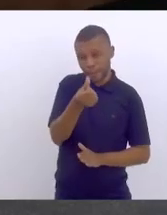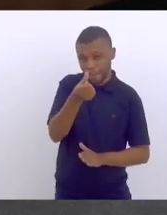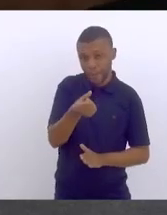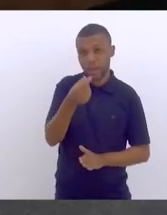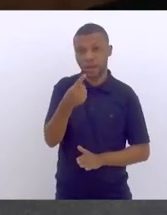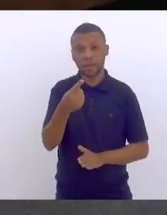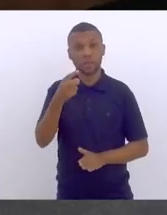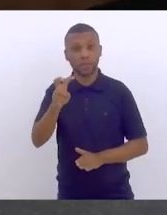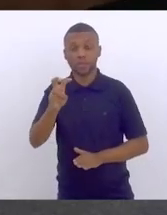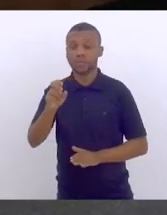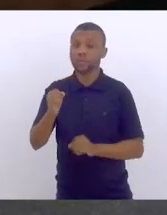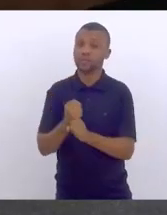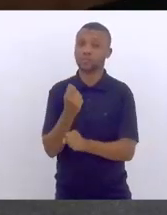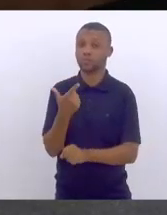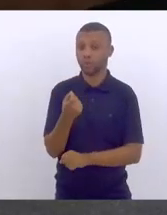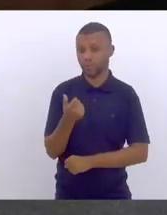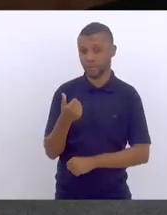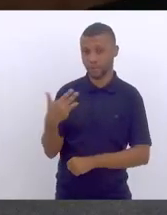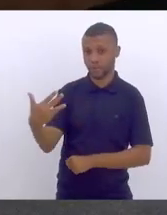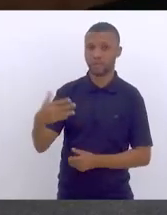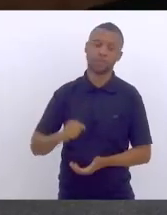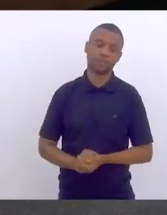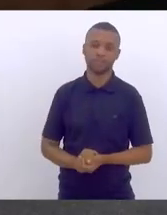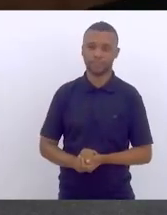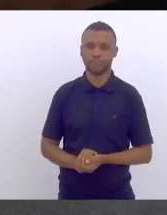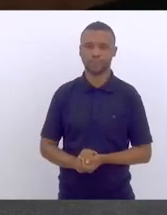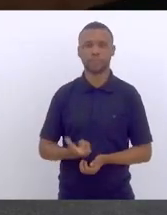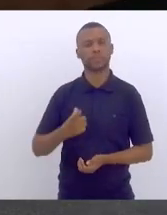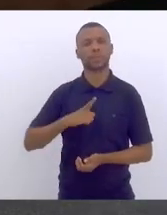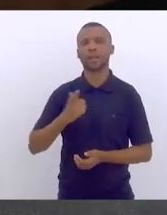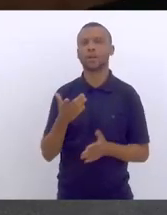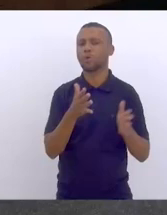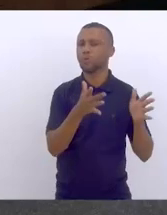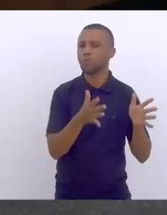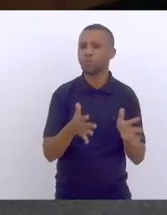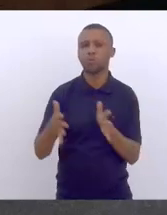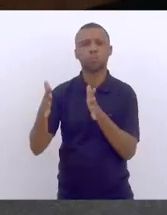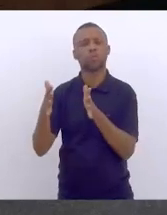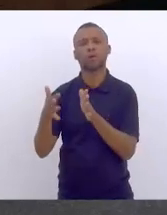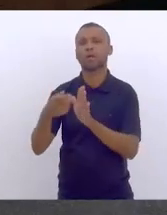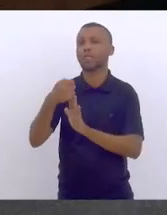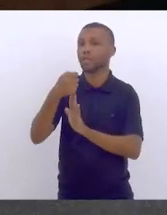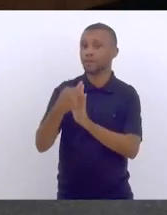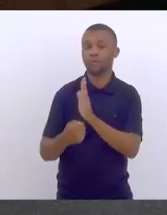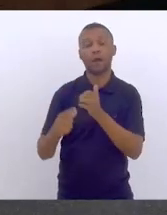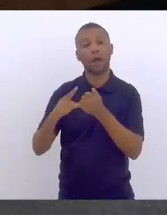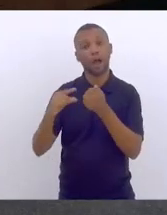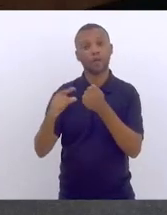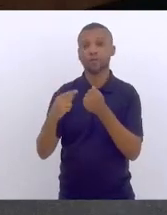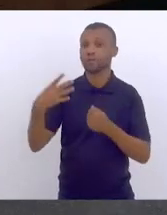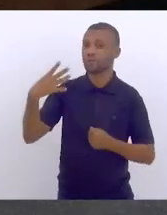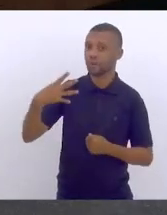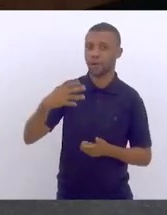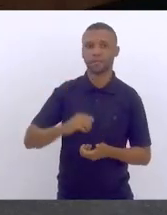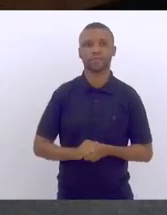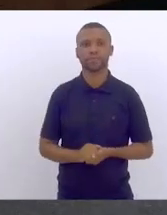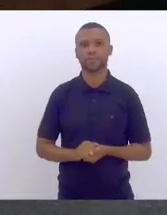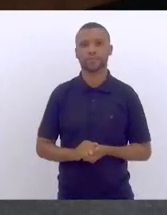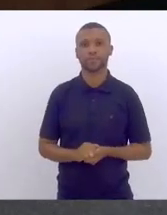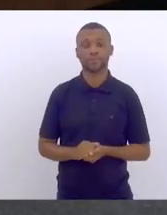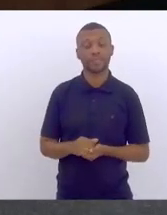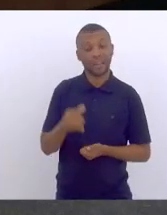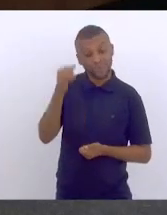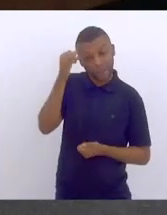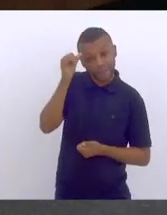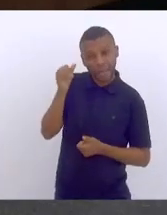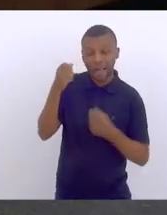6615, de 13, que passa a ter a seguinte redação. Artigo 4º. A prevenção da